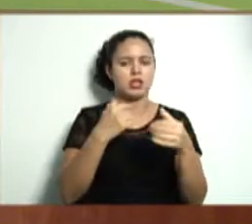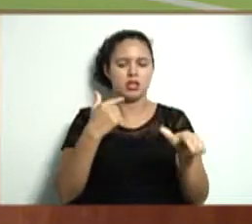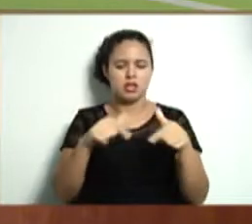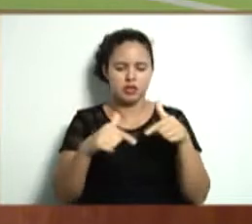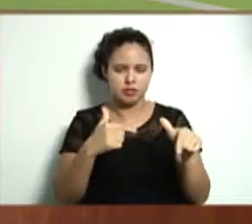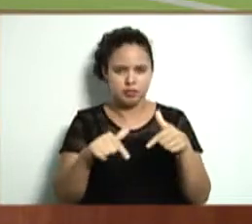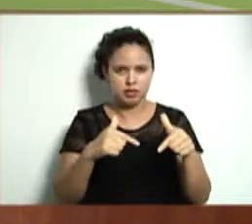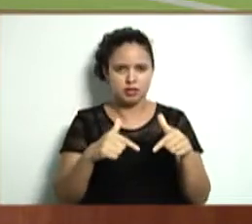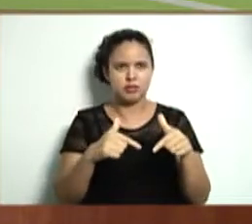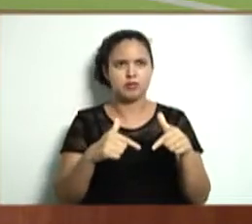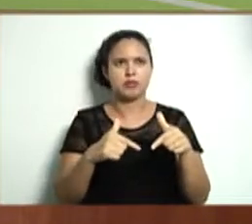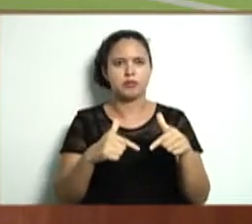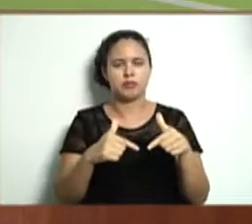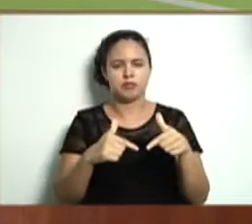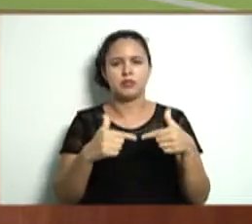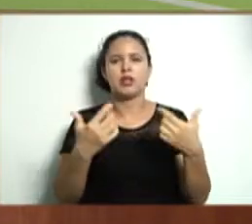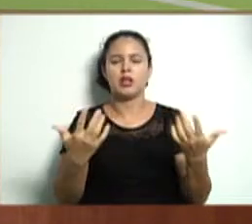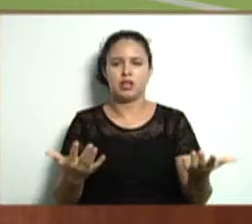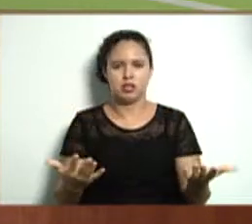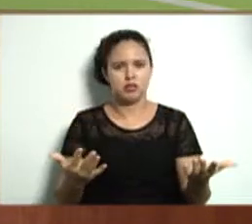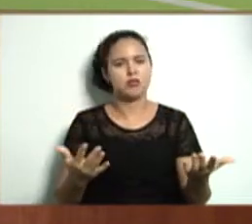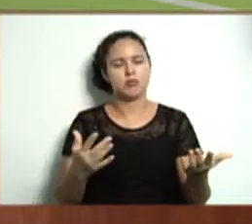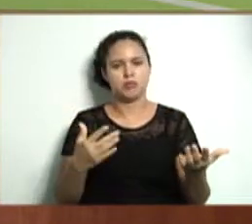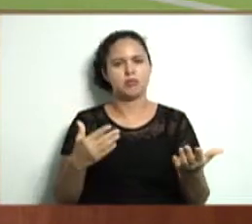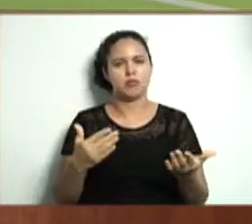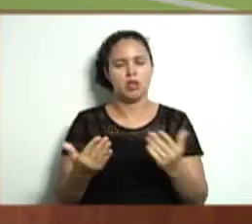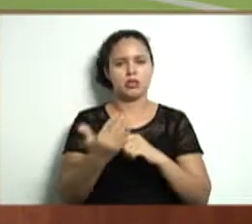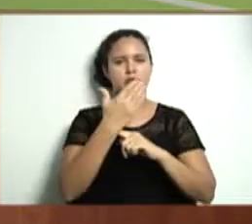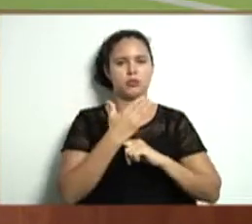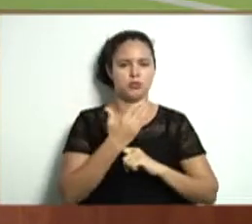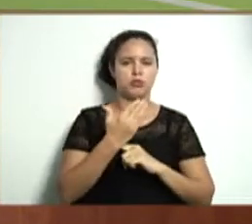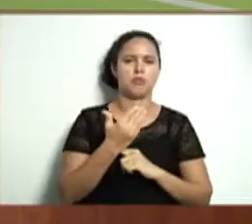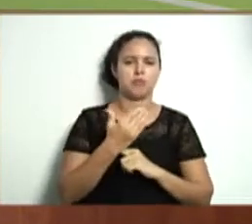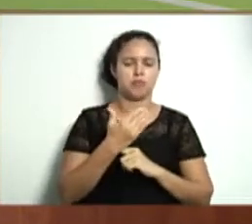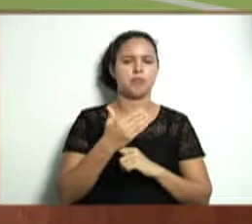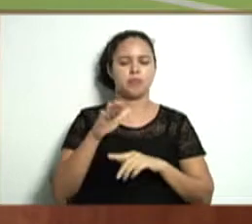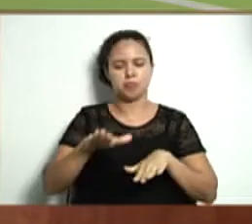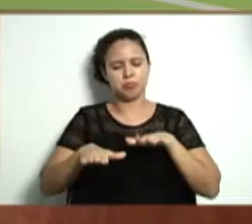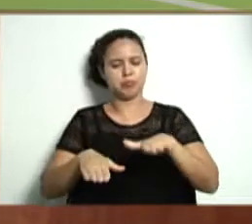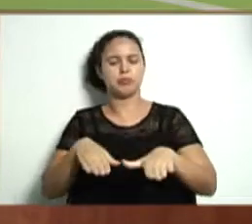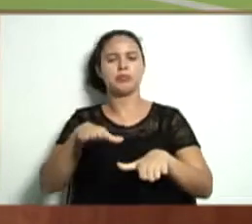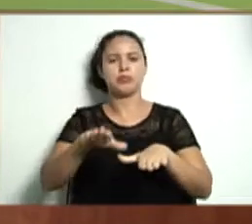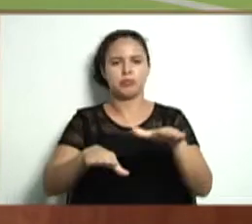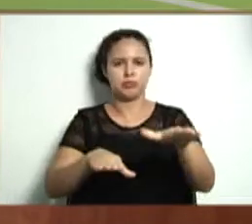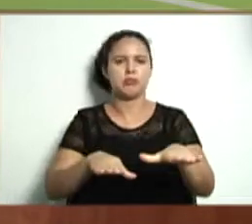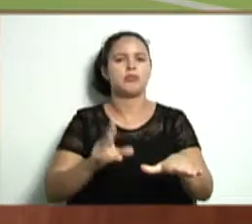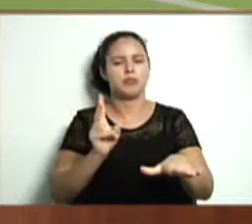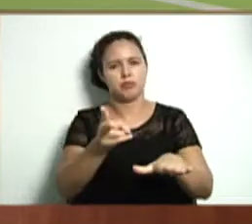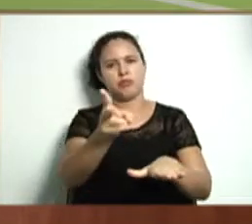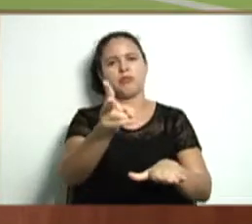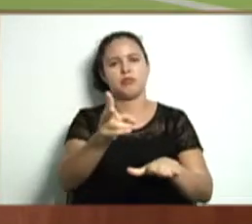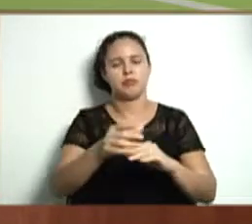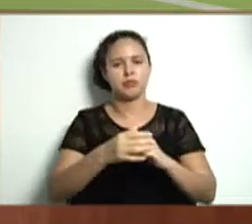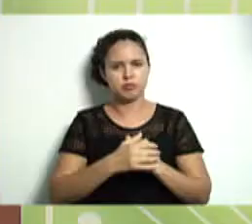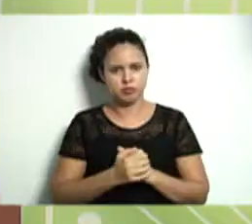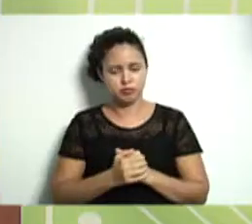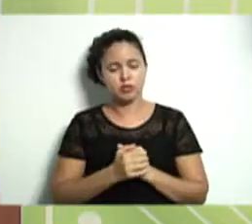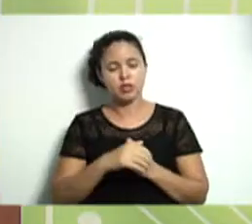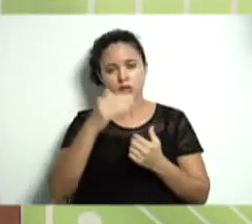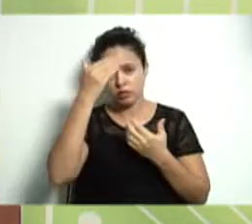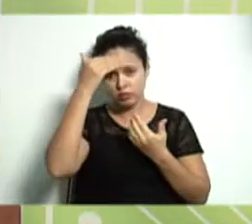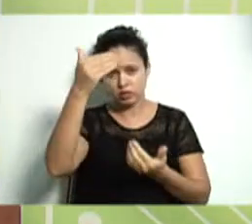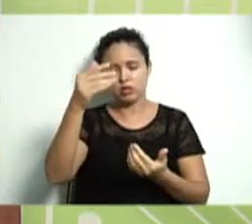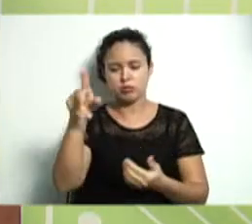nos sustentam e nos fazem caminhar, nos fazem ser. Ok? Muito bem. Obrigada,